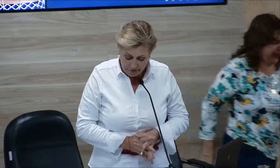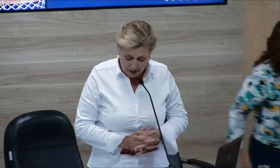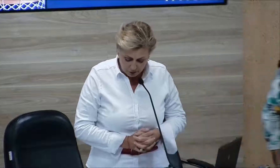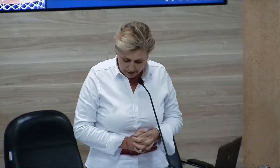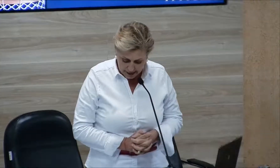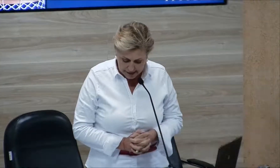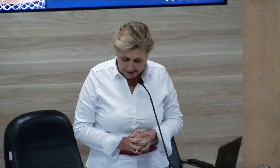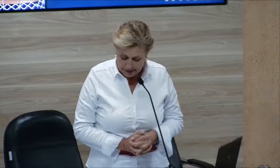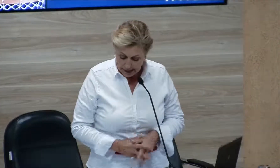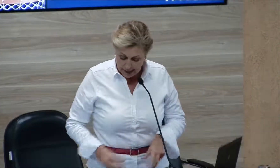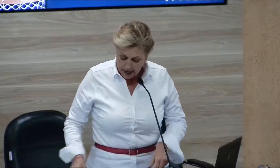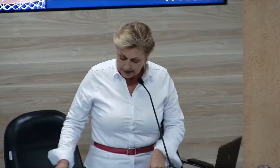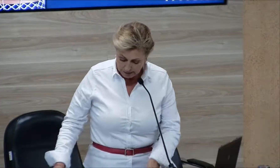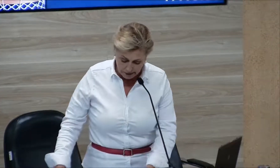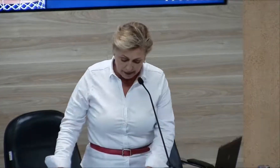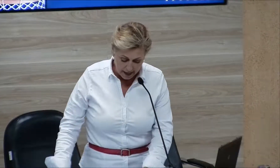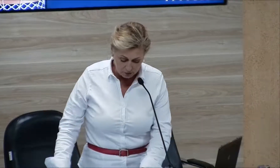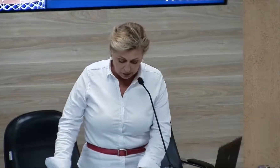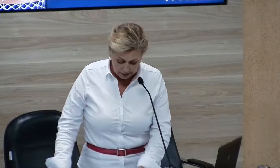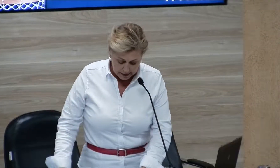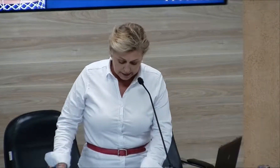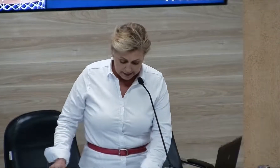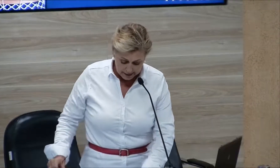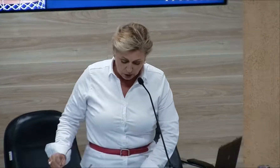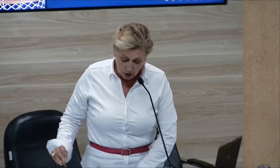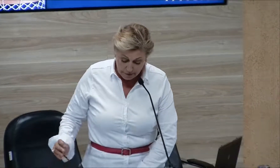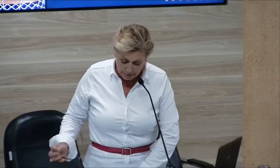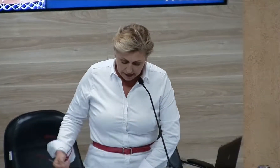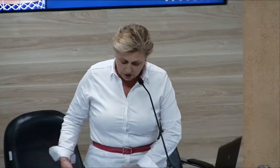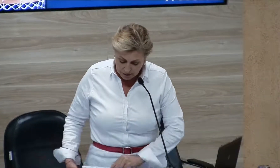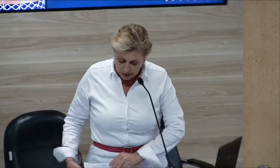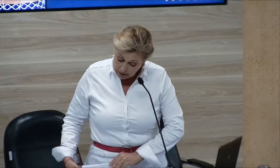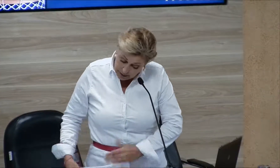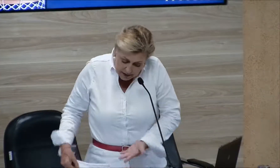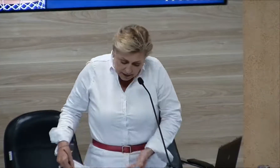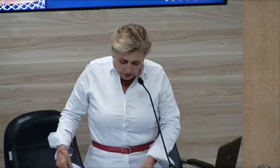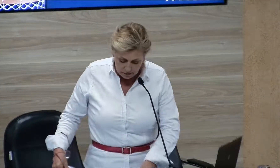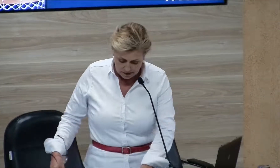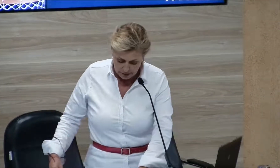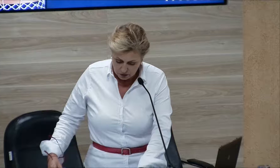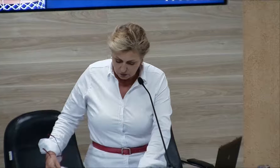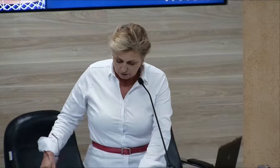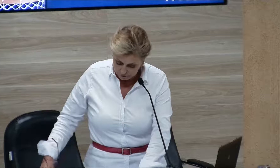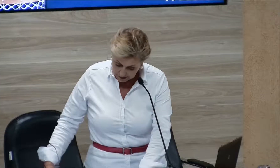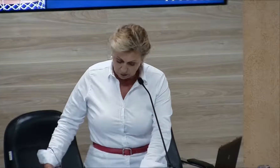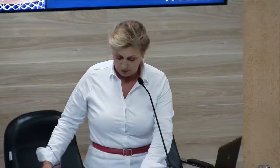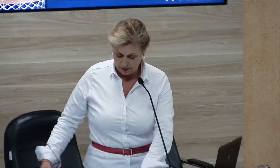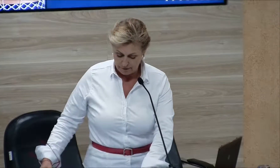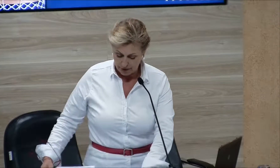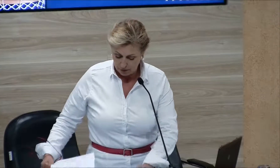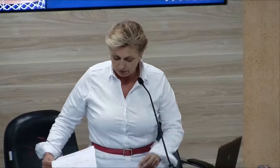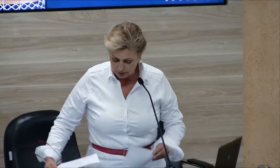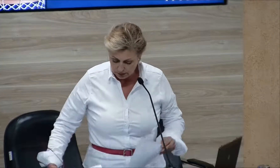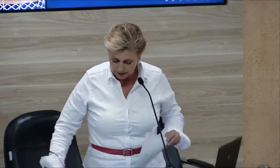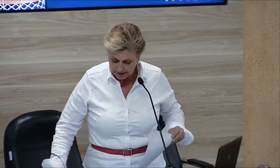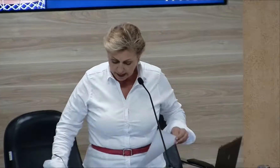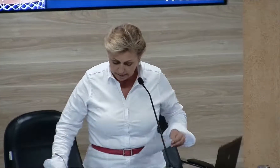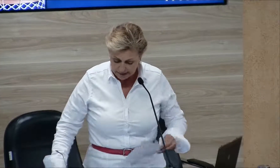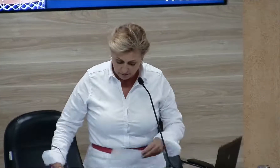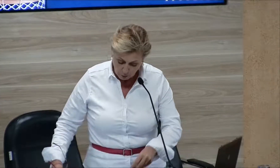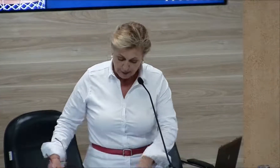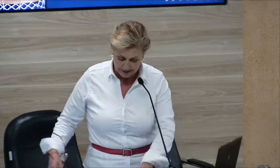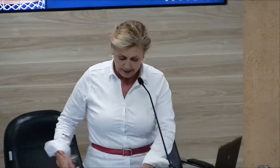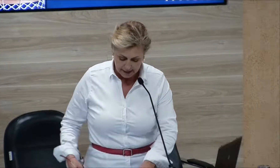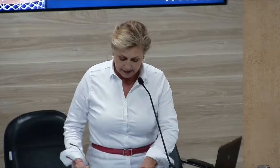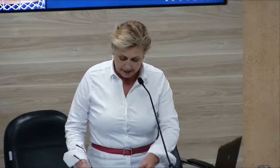vereador Rafael traz a esse plenário novamente. E aqui, infelizmente, o vereador Rafael não está,